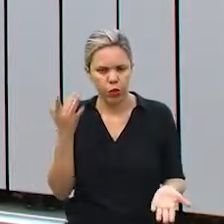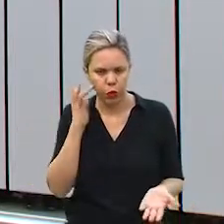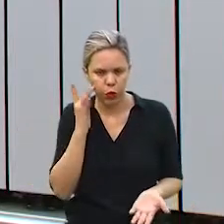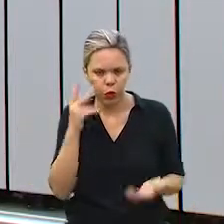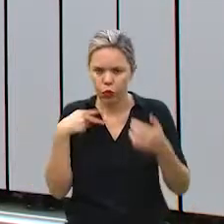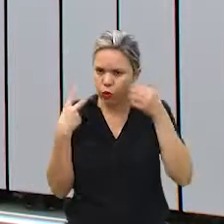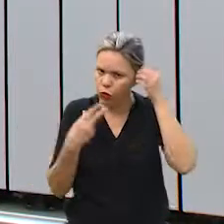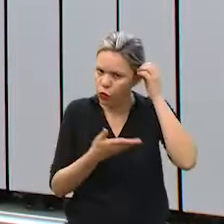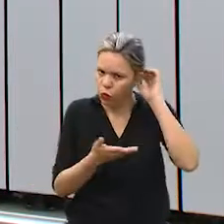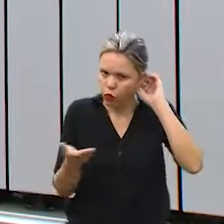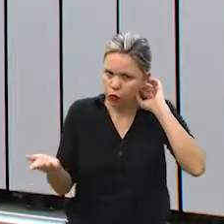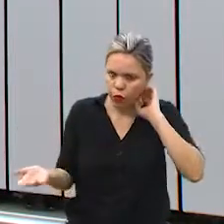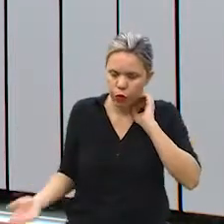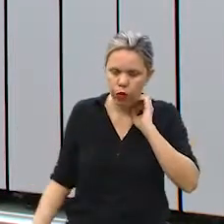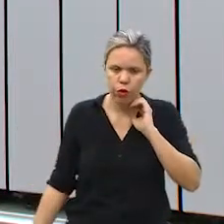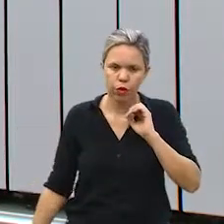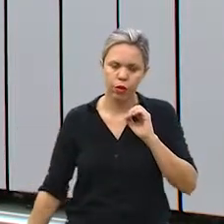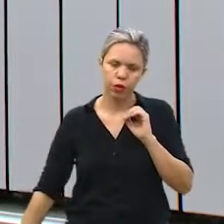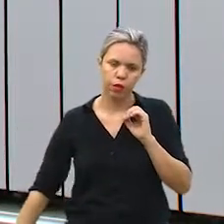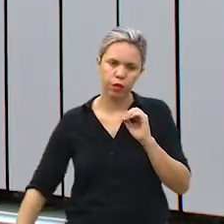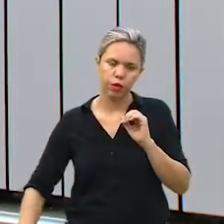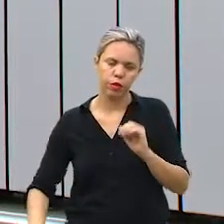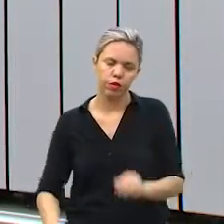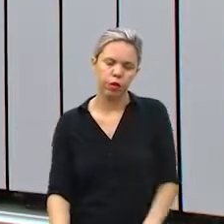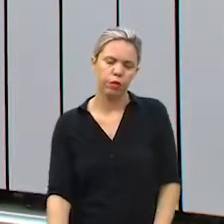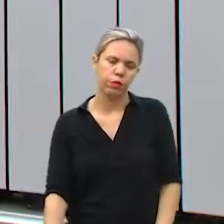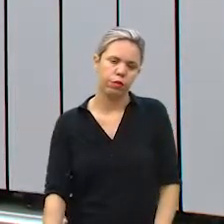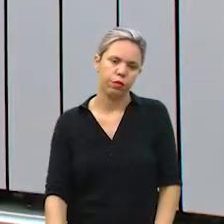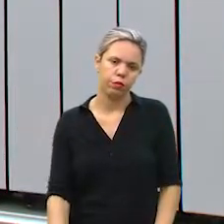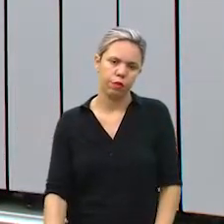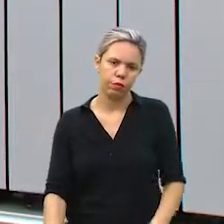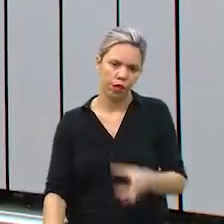os vereadores e a própria